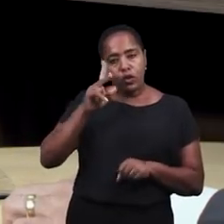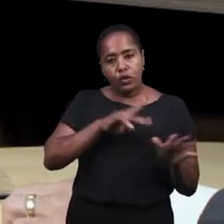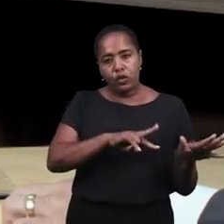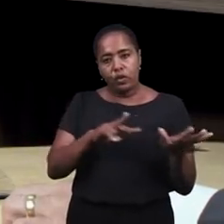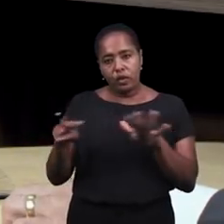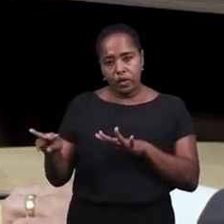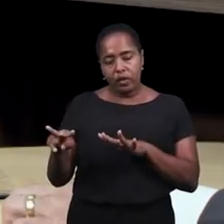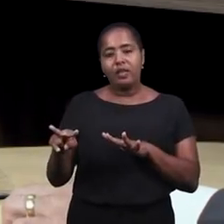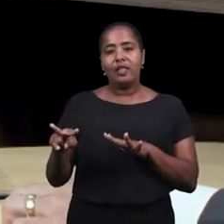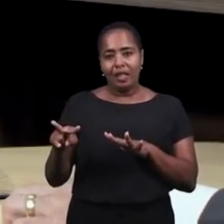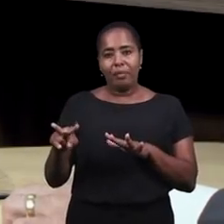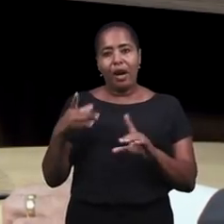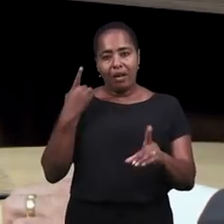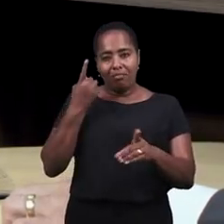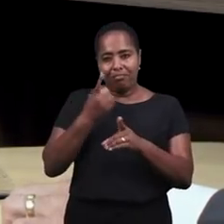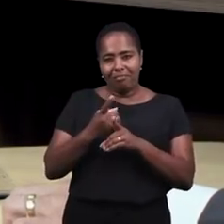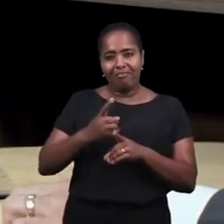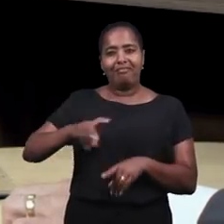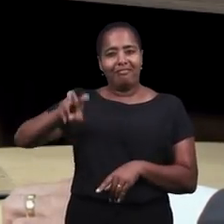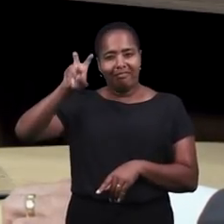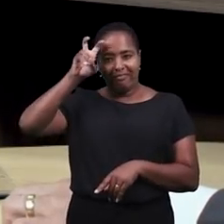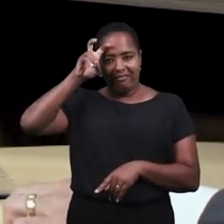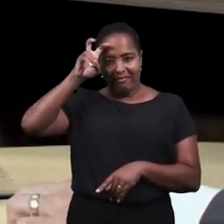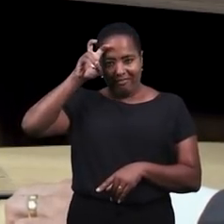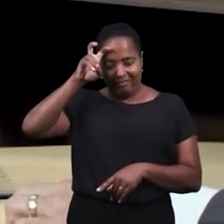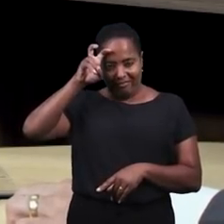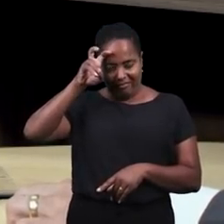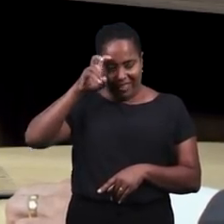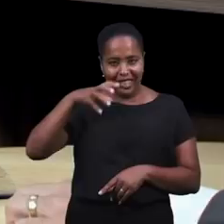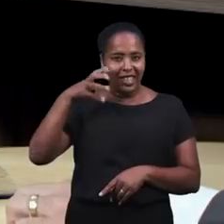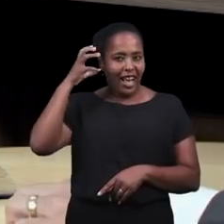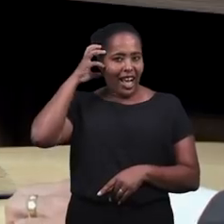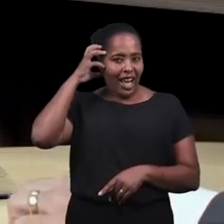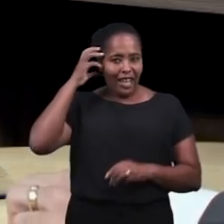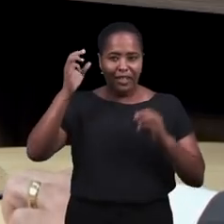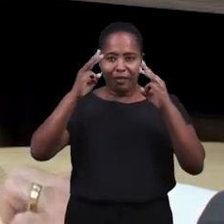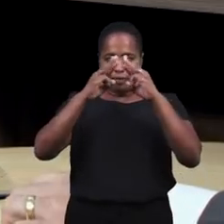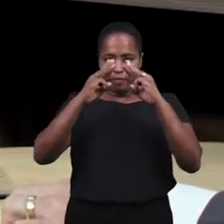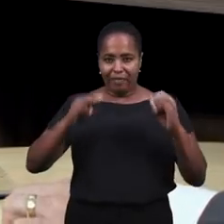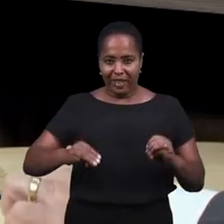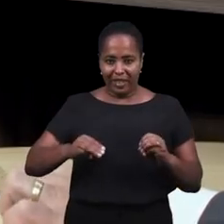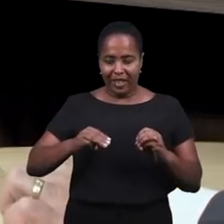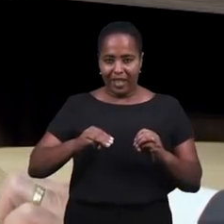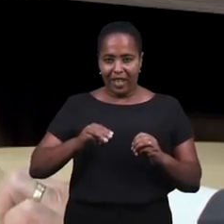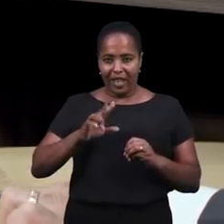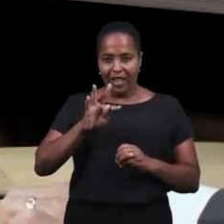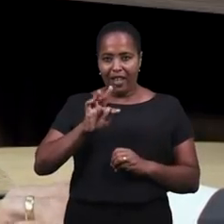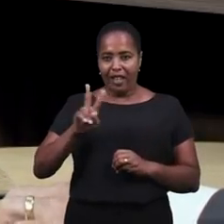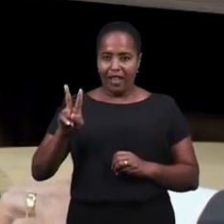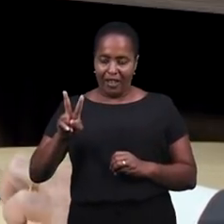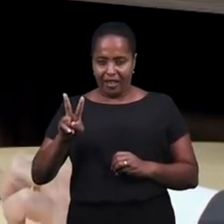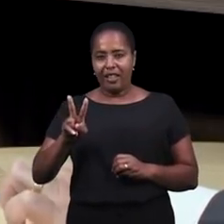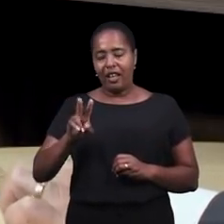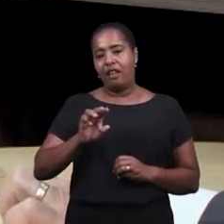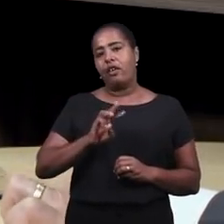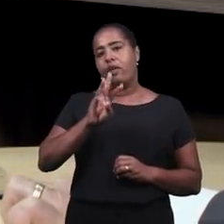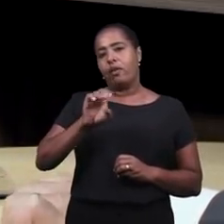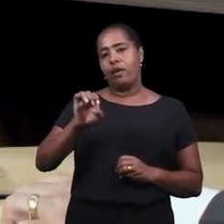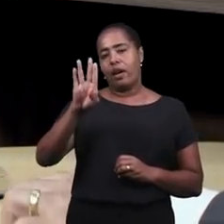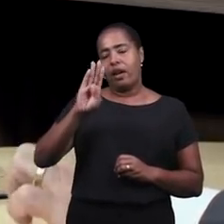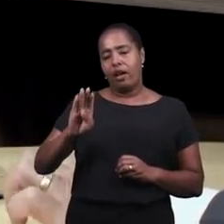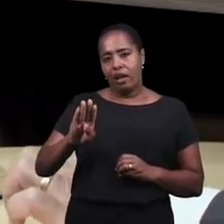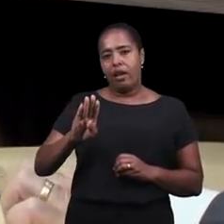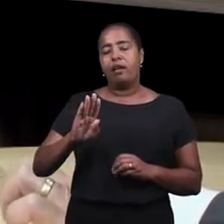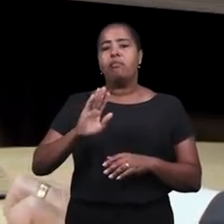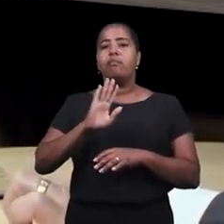semana, todas as quintas-feiras, ao meio-dia, pela Rádio Manaim, TV Web Manaim, também pelo Facebook da Rádio Manaim,